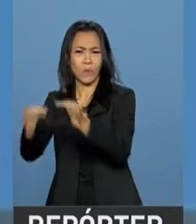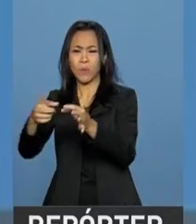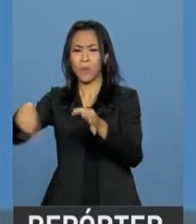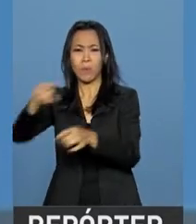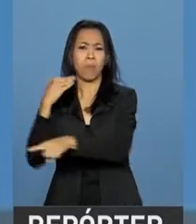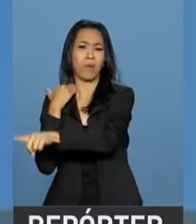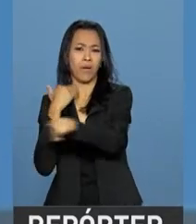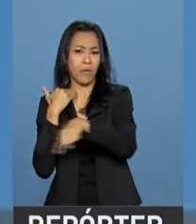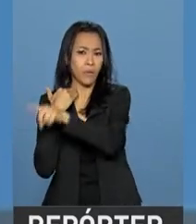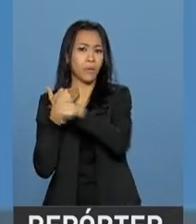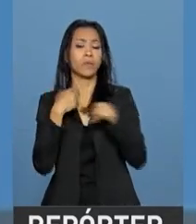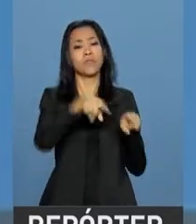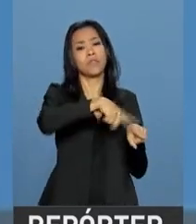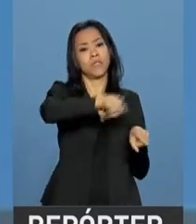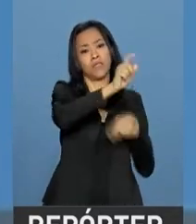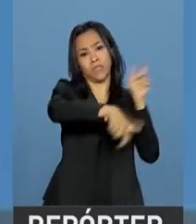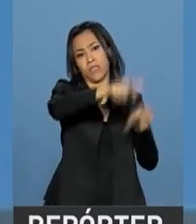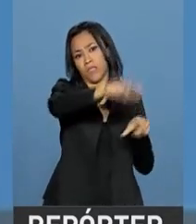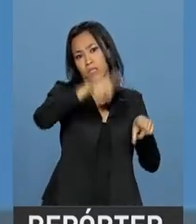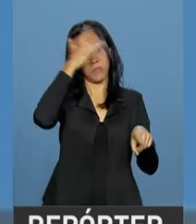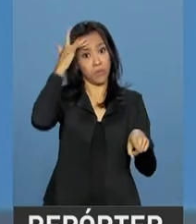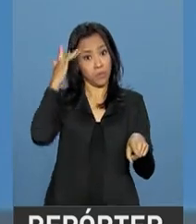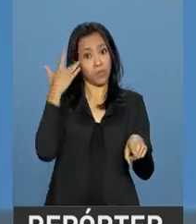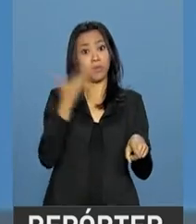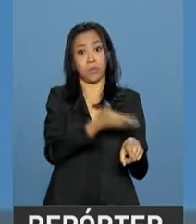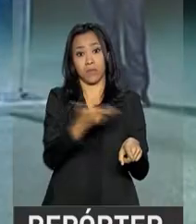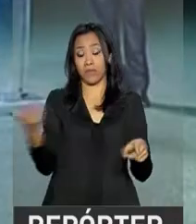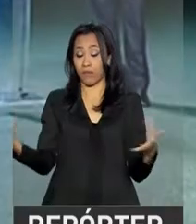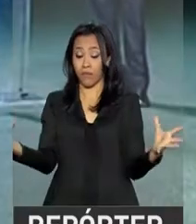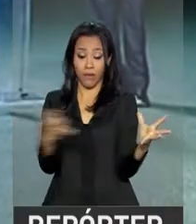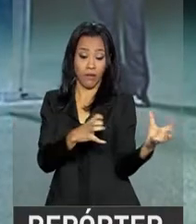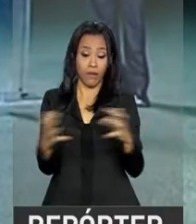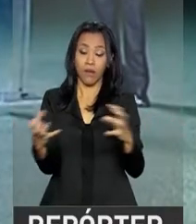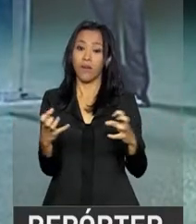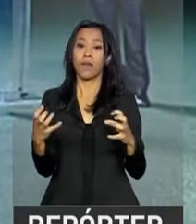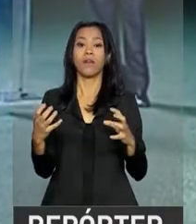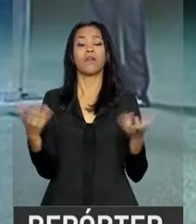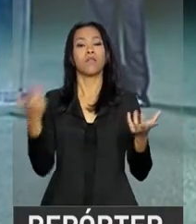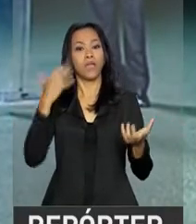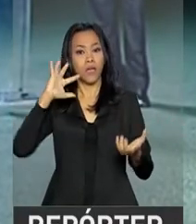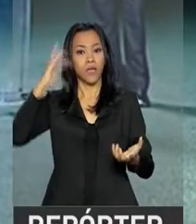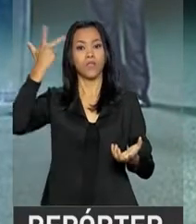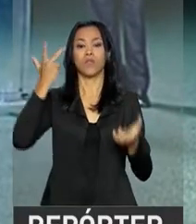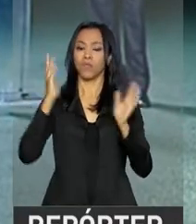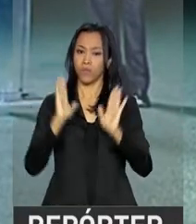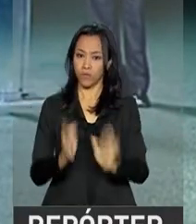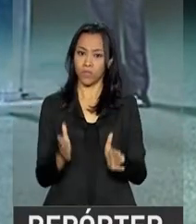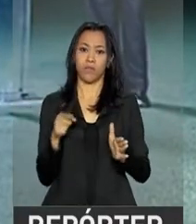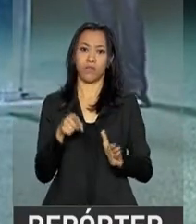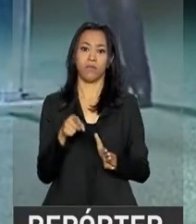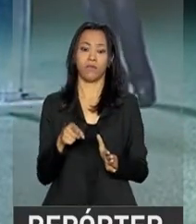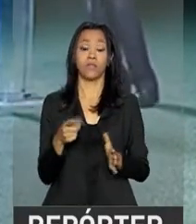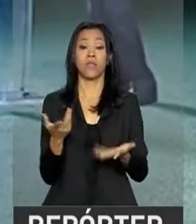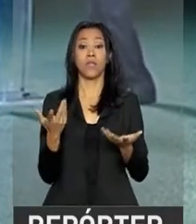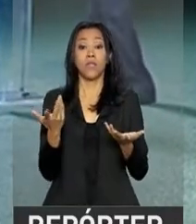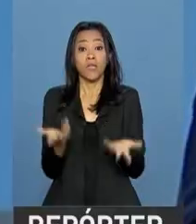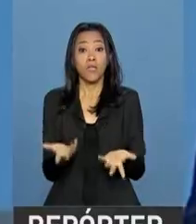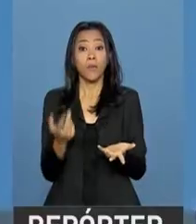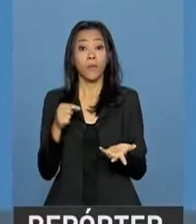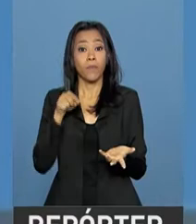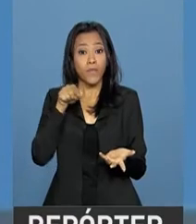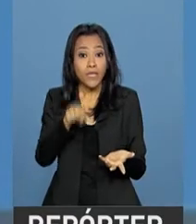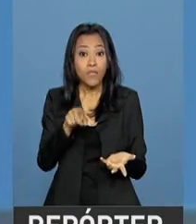executivo eu quero dizer que traz vantagem extraordinária que nós levantamos os dados na igreja eu acho que isso vá injetar